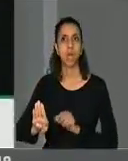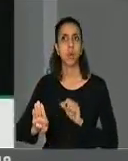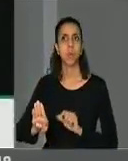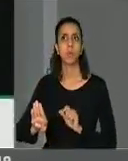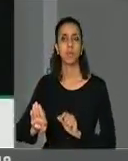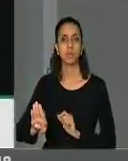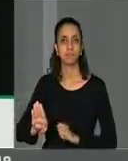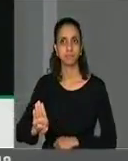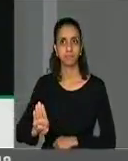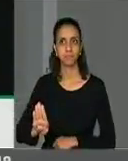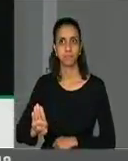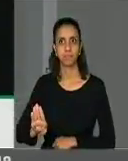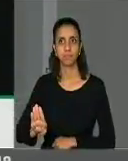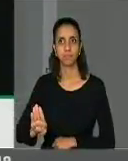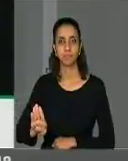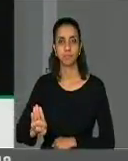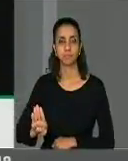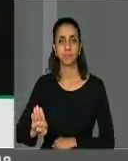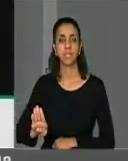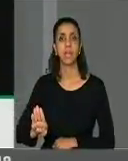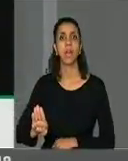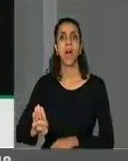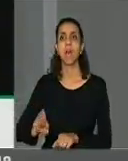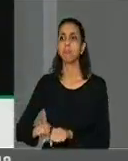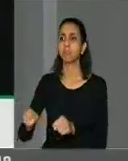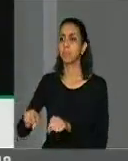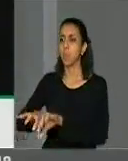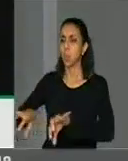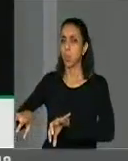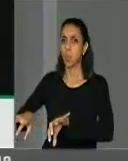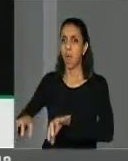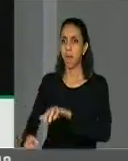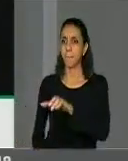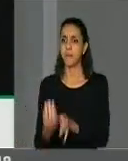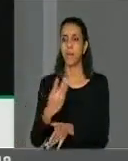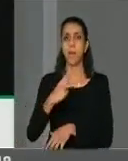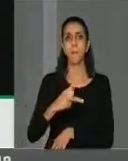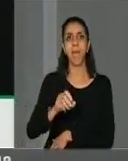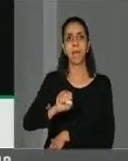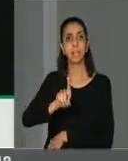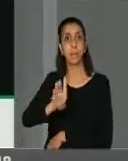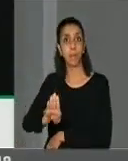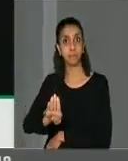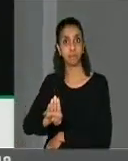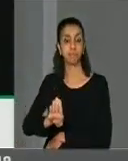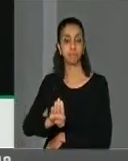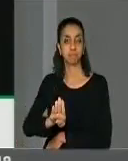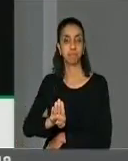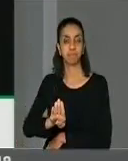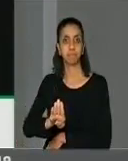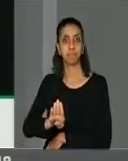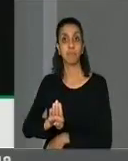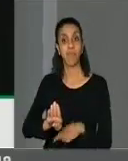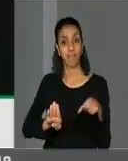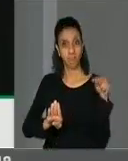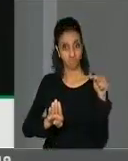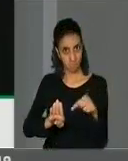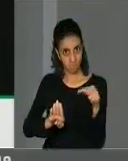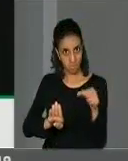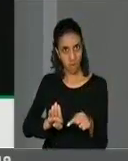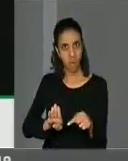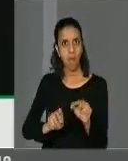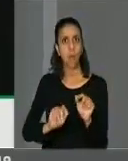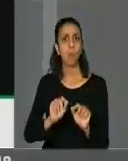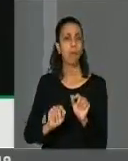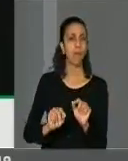rompimento surgiu o PSDB. E o PSDB se tornou